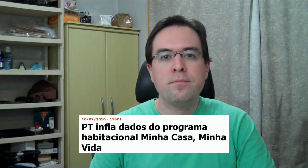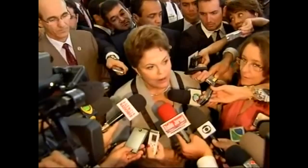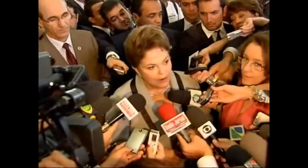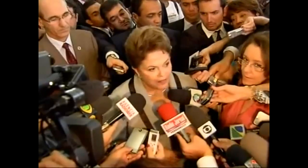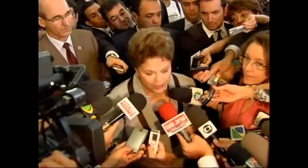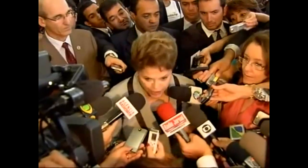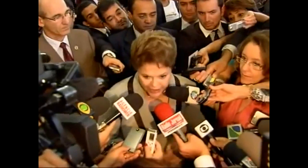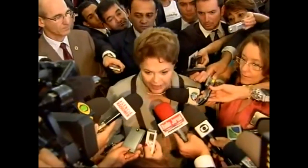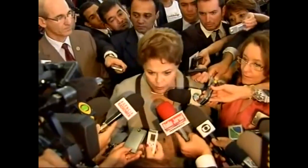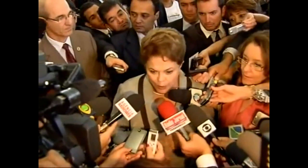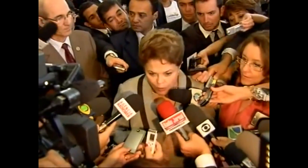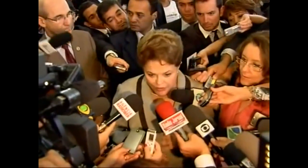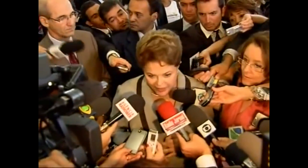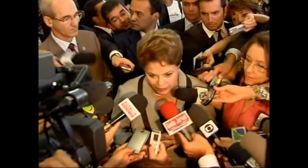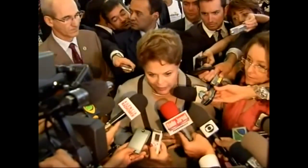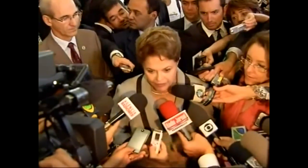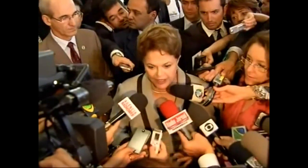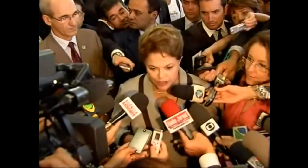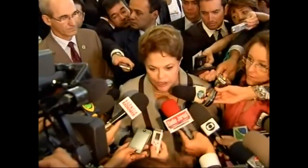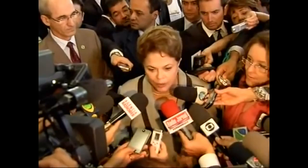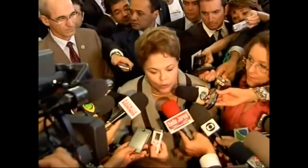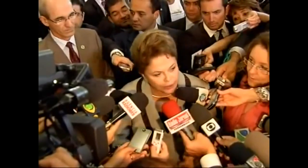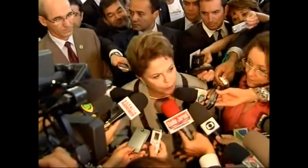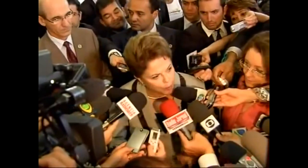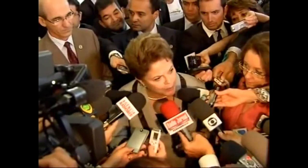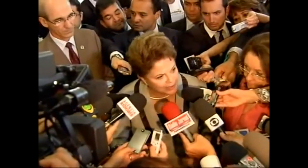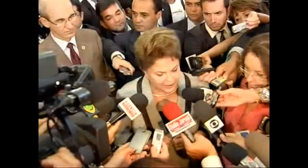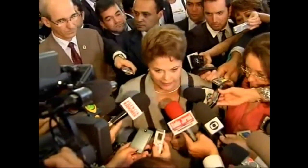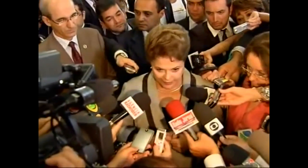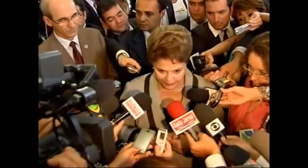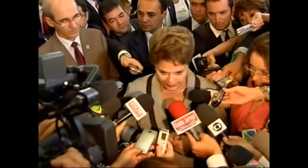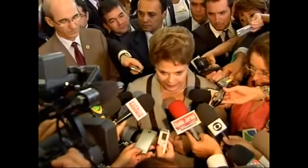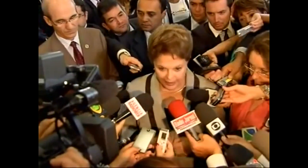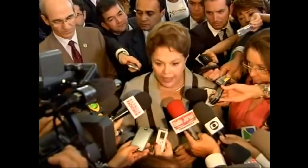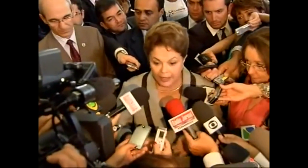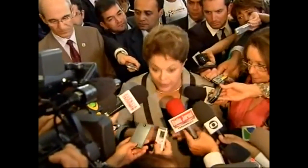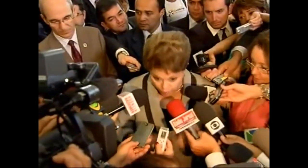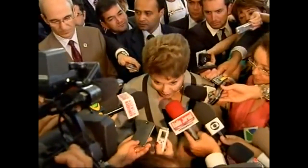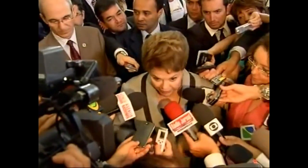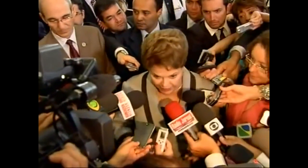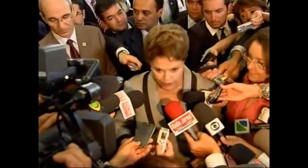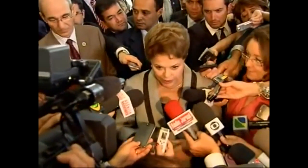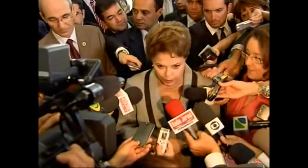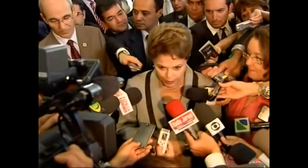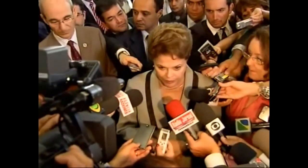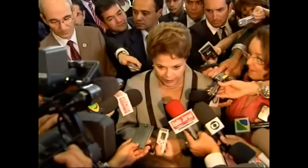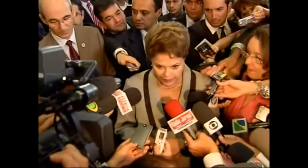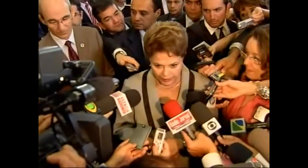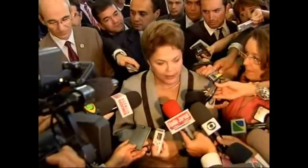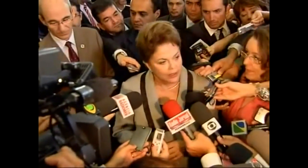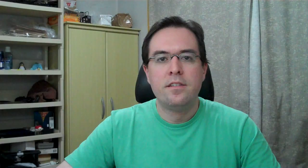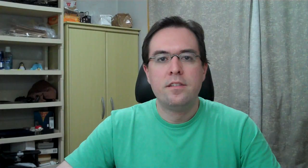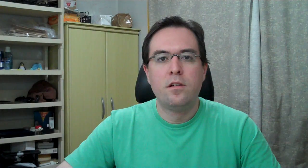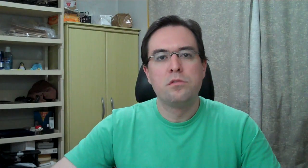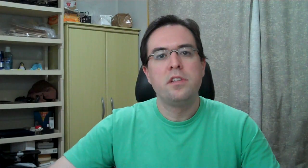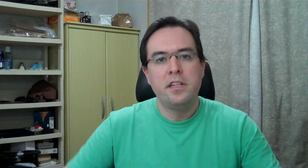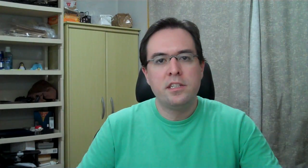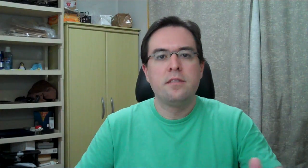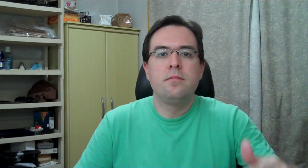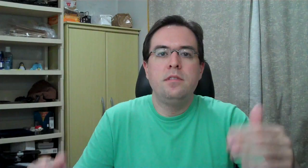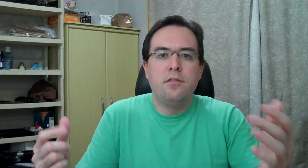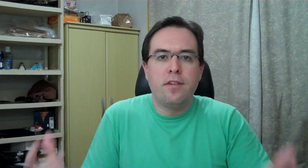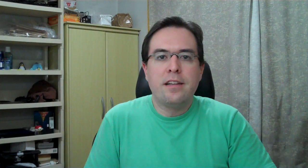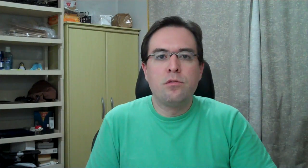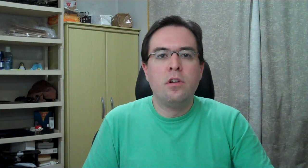real. Faxina no meu governo é faxina contra a pobreza. É isso que é a faxina do meu governo. Ou